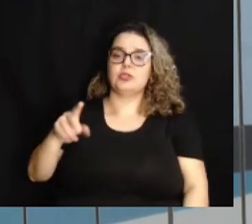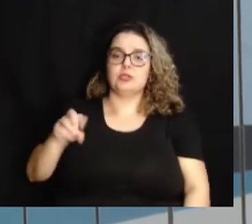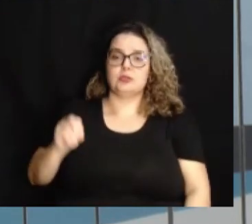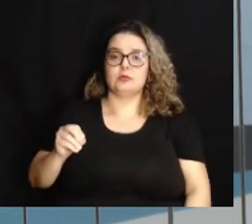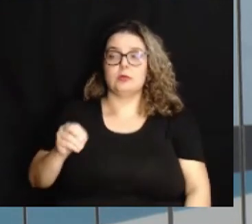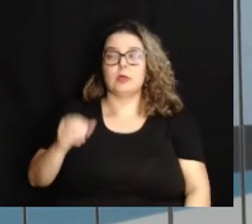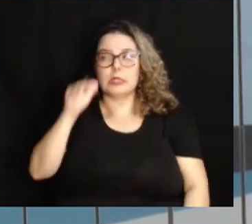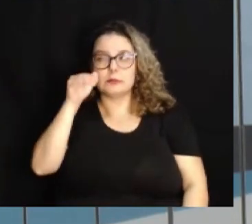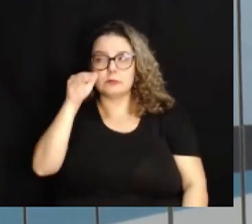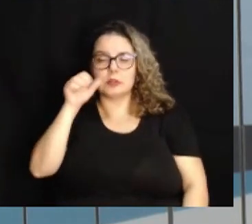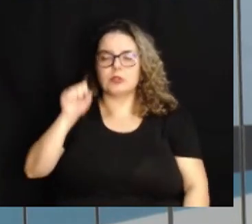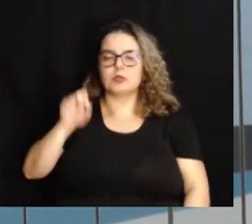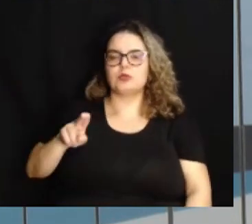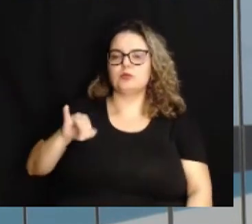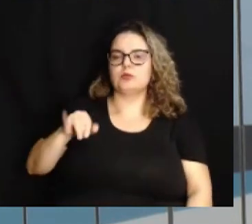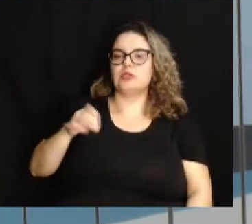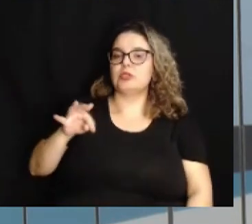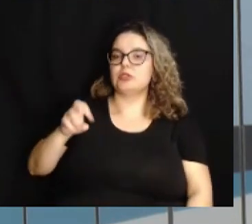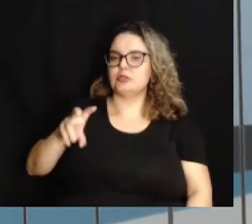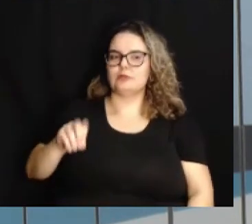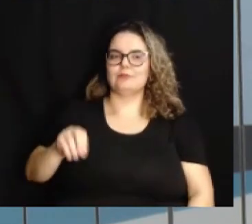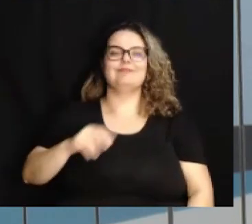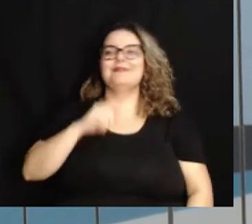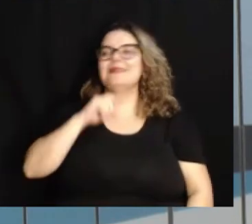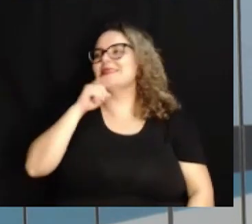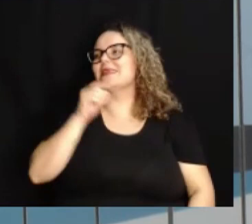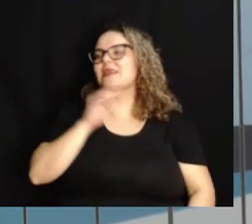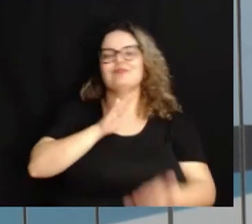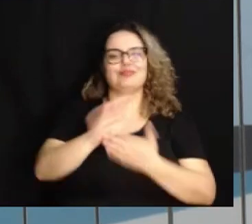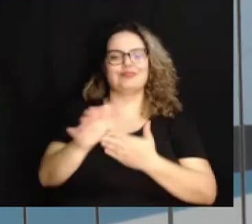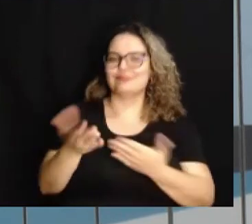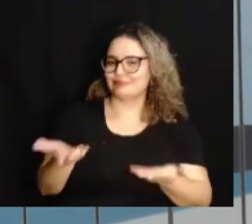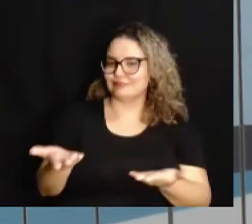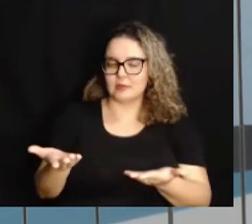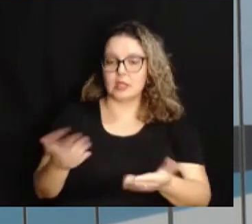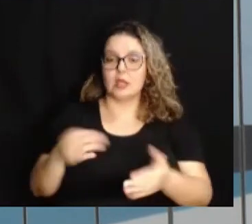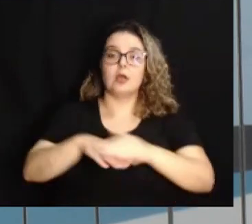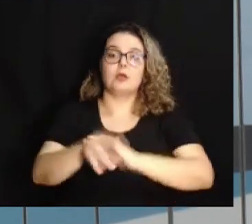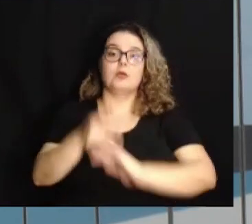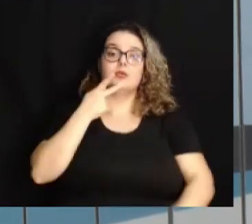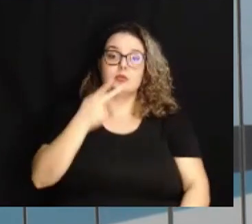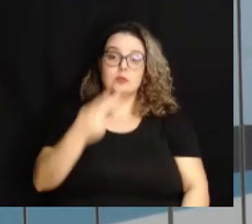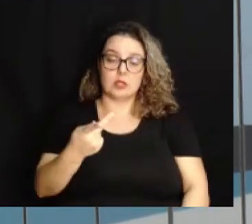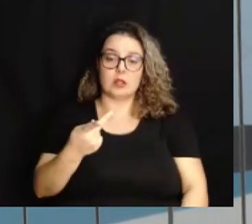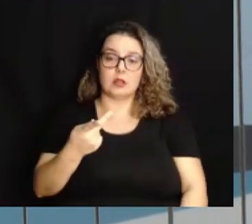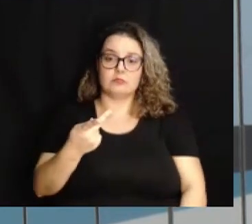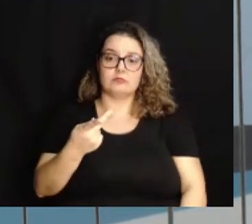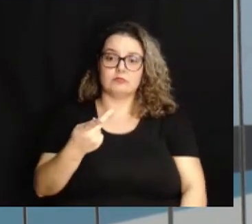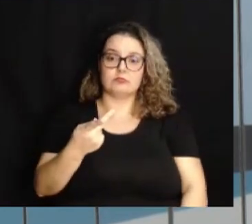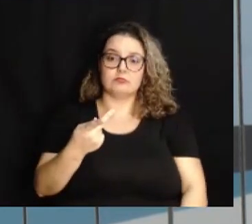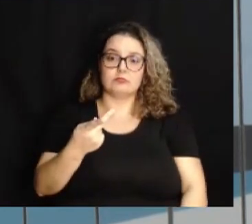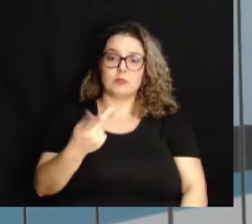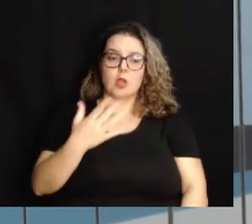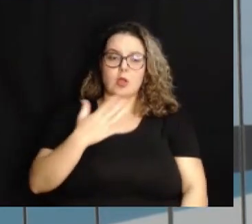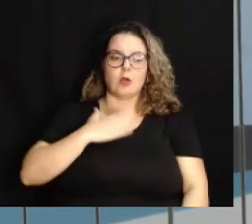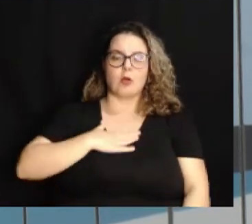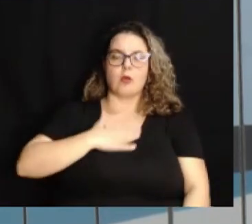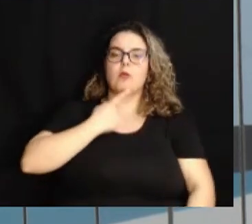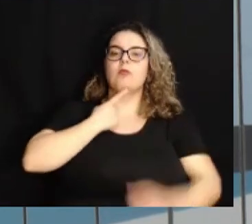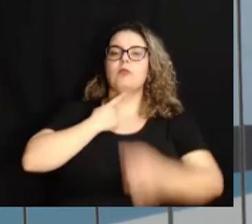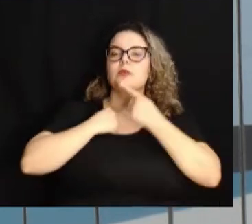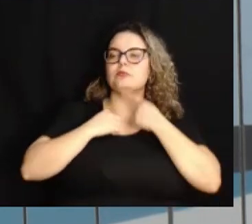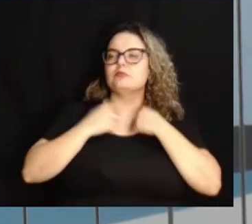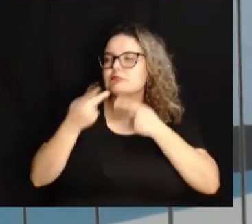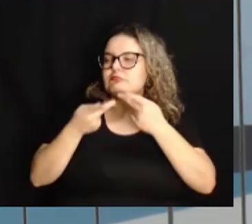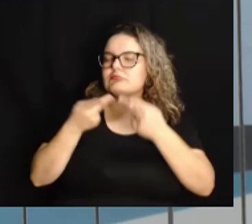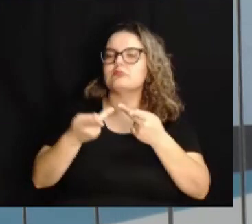ninguém escapa, né? Então assim, eu costumo falar que até o meu desejo de falar sobre isso é pelo tema